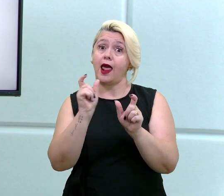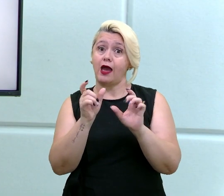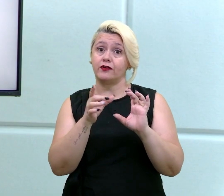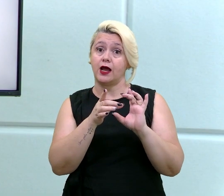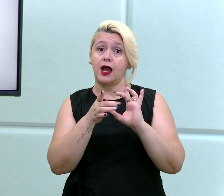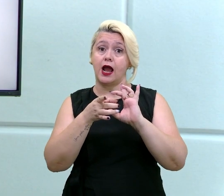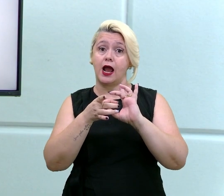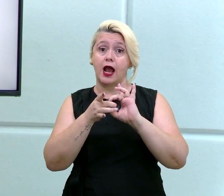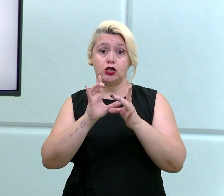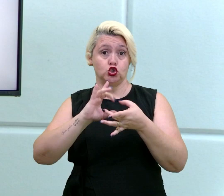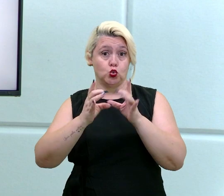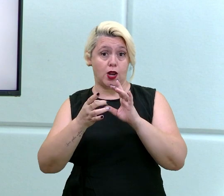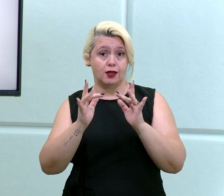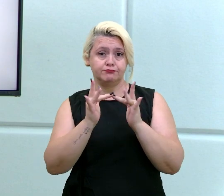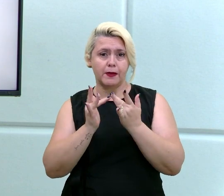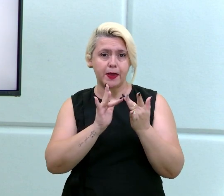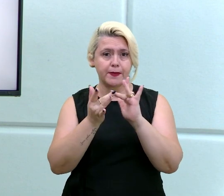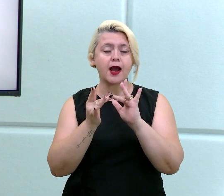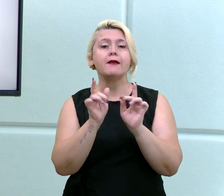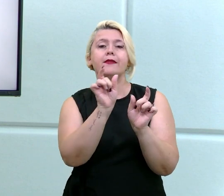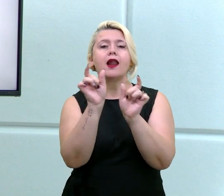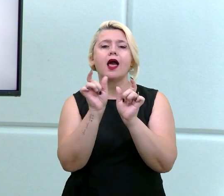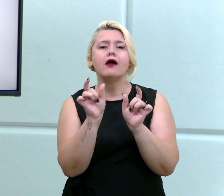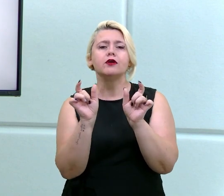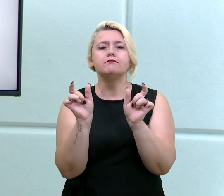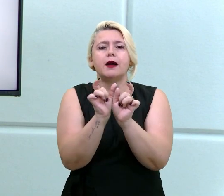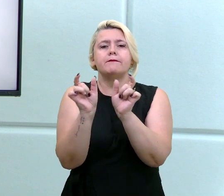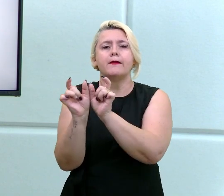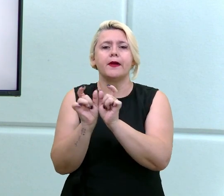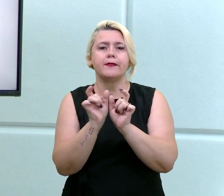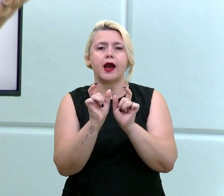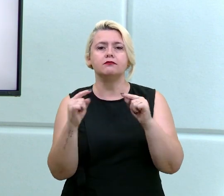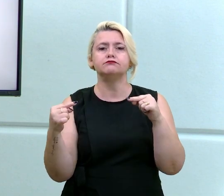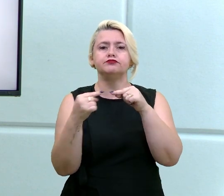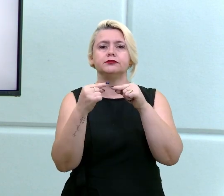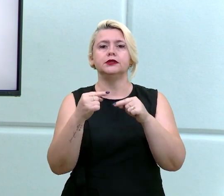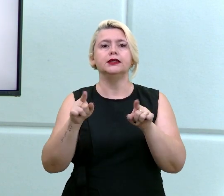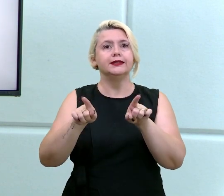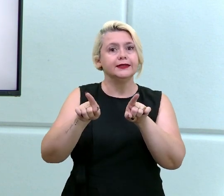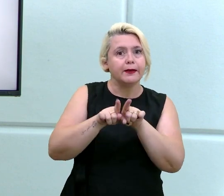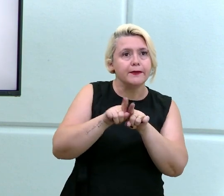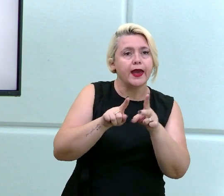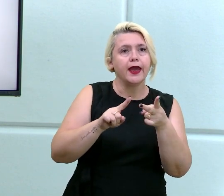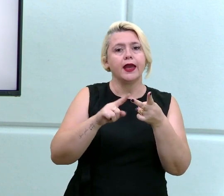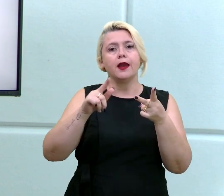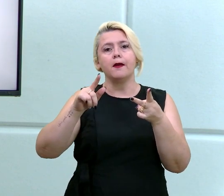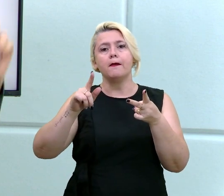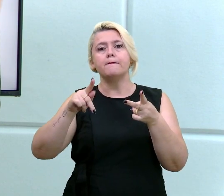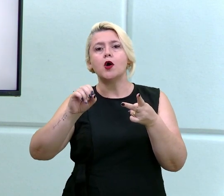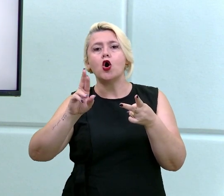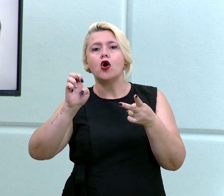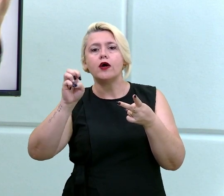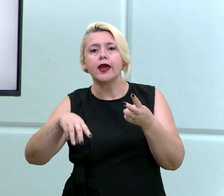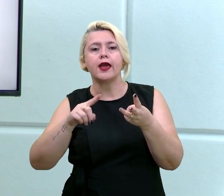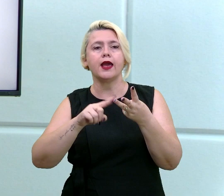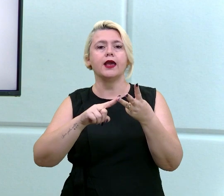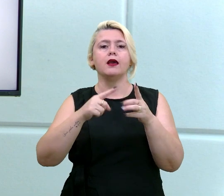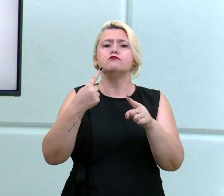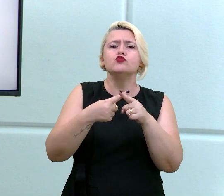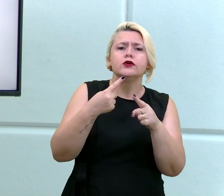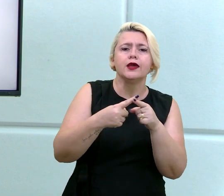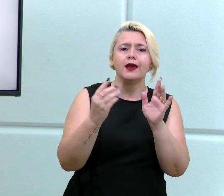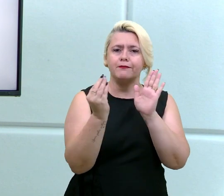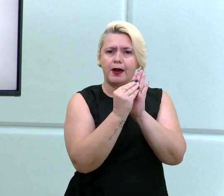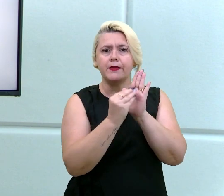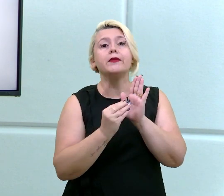favor, tá bom? Elementos de coesão, também, porém, porque, já que,